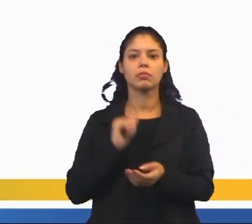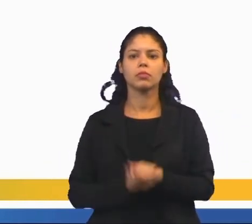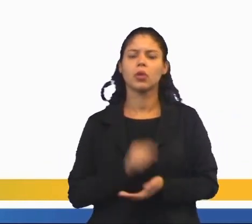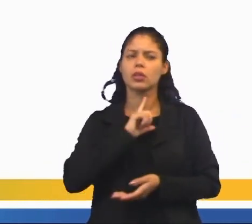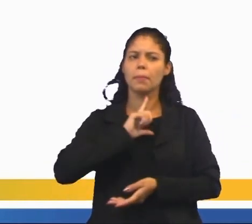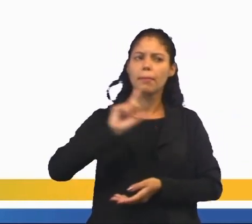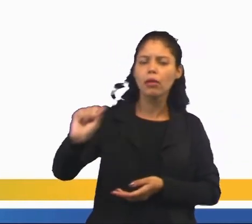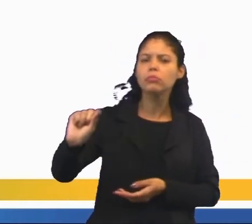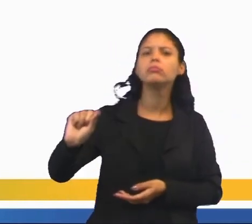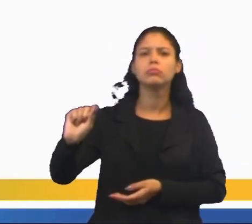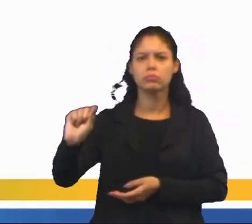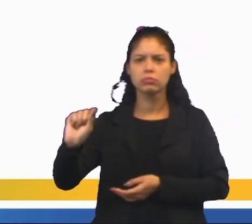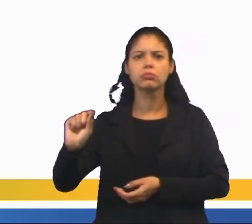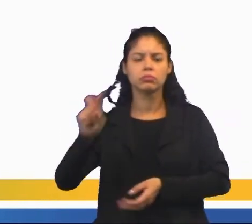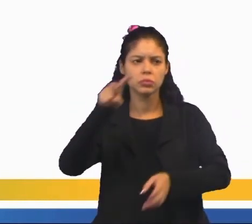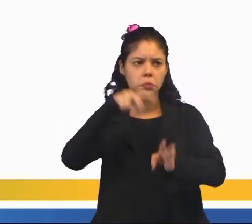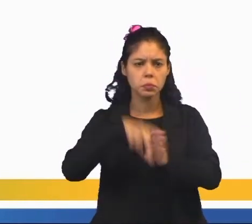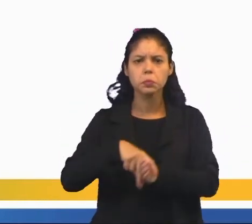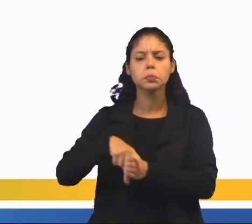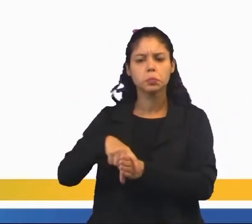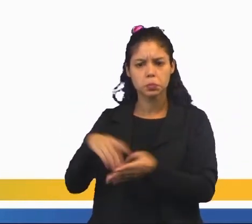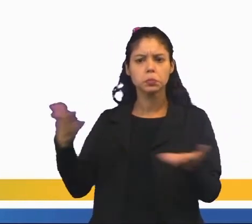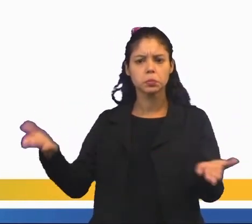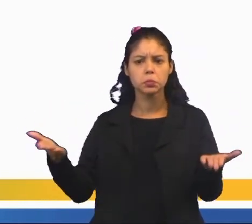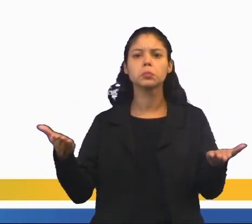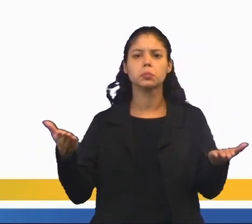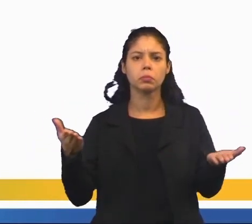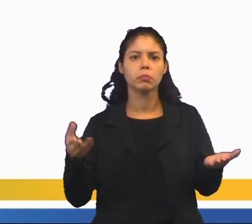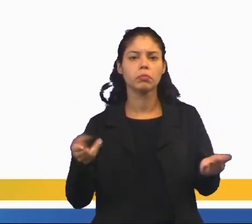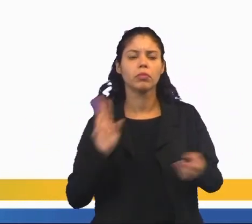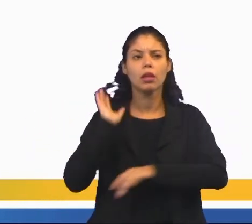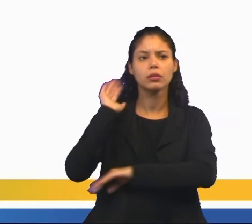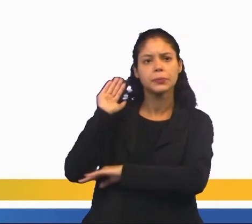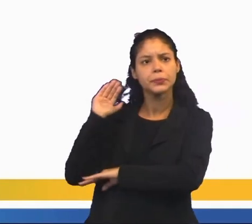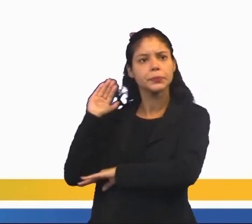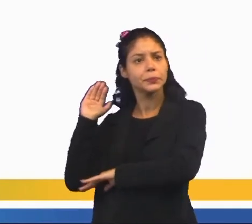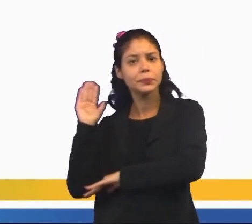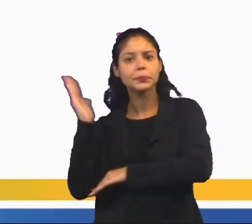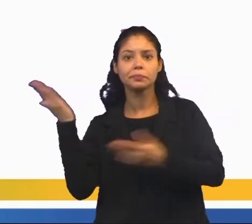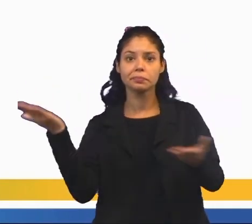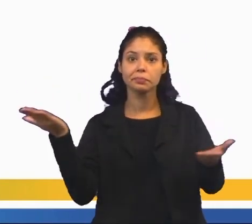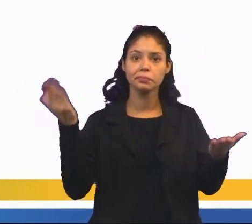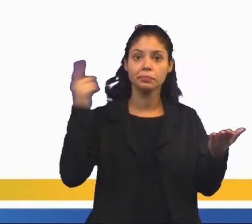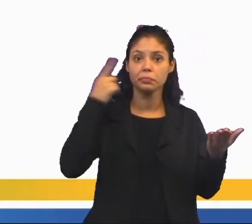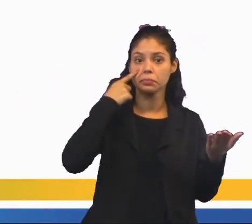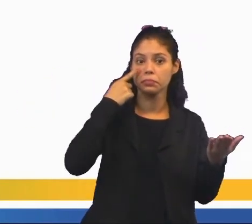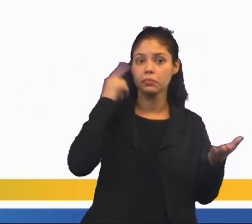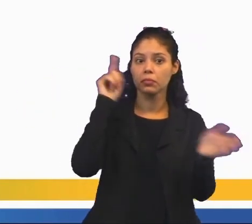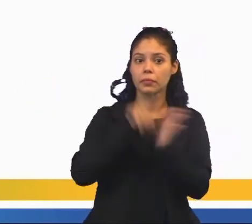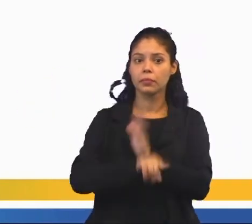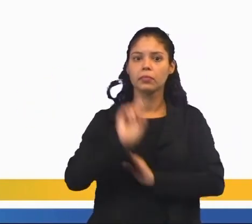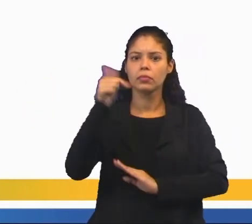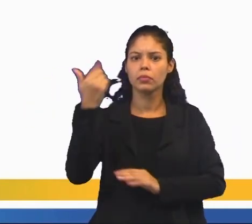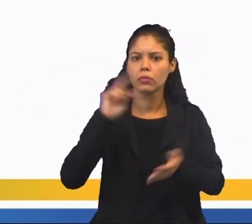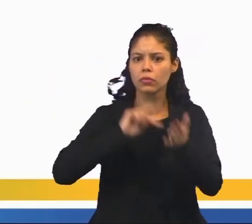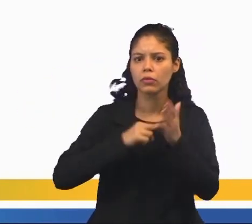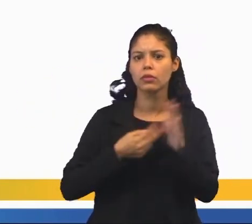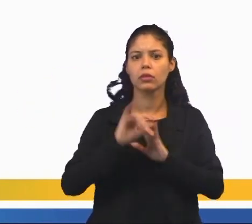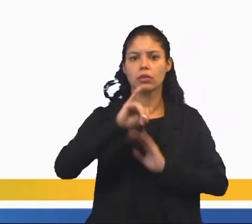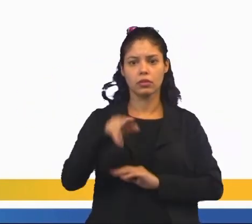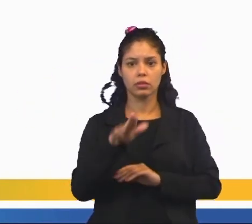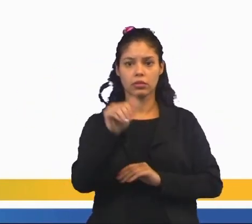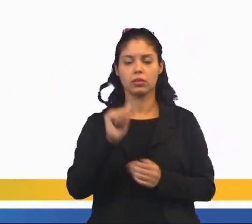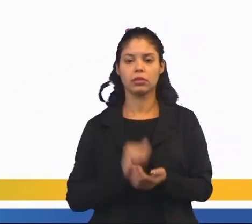Se ele passou, né, sentado, ele viu ele passando, acenando. Aí a pergunta é, depois de